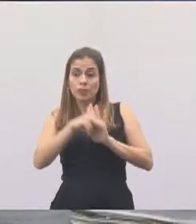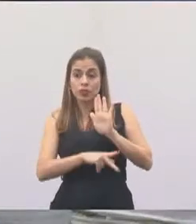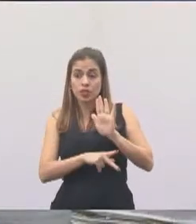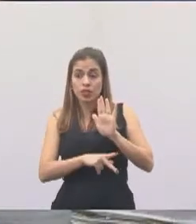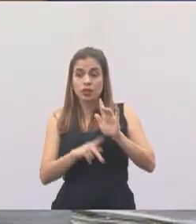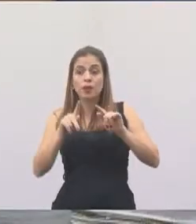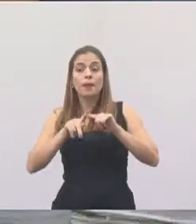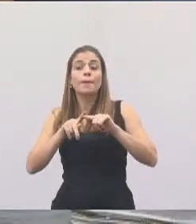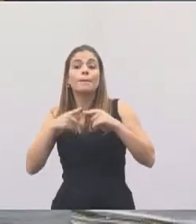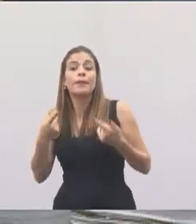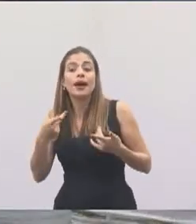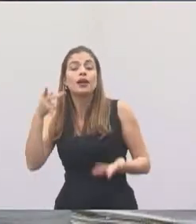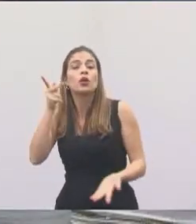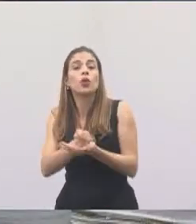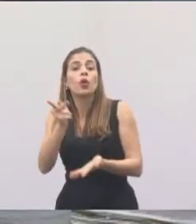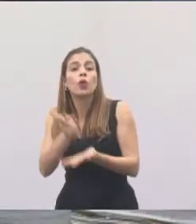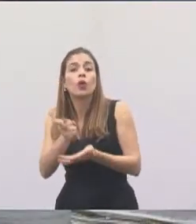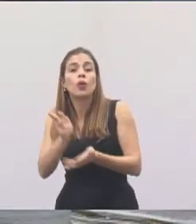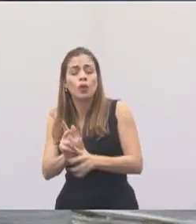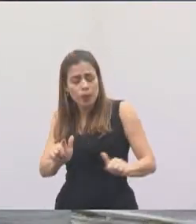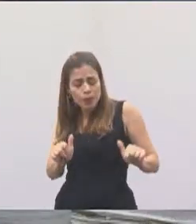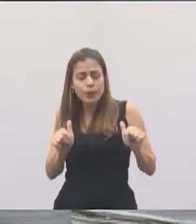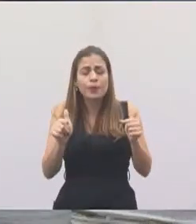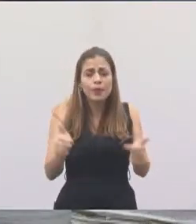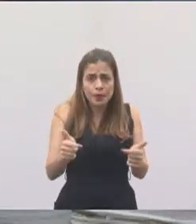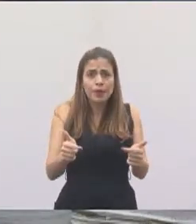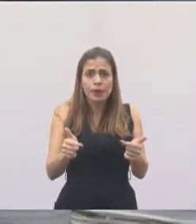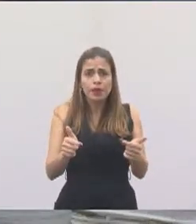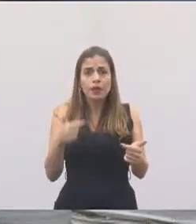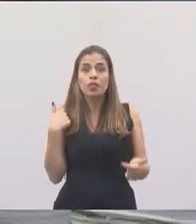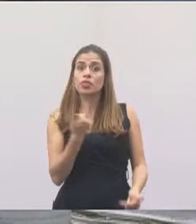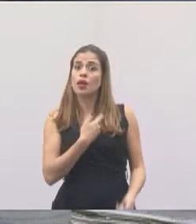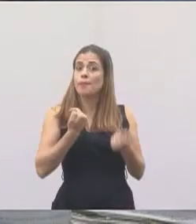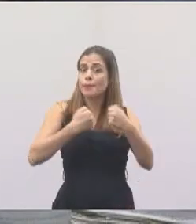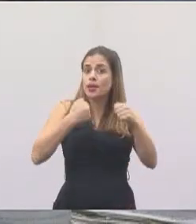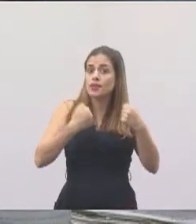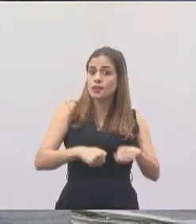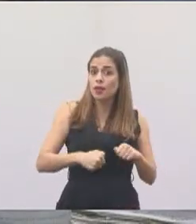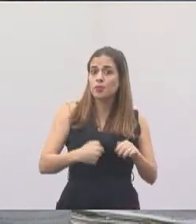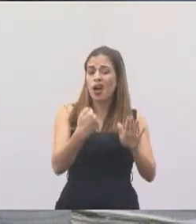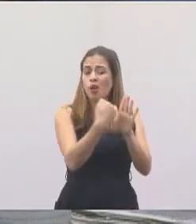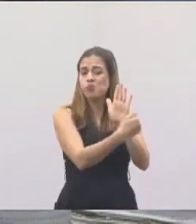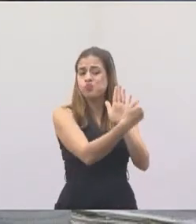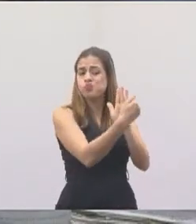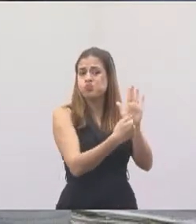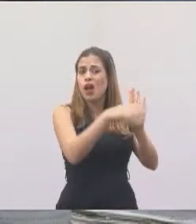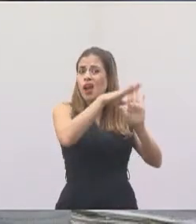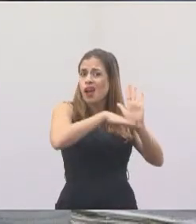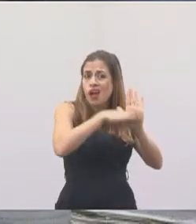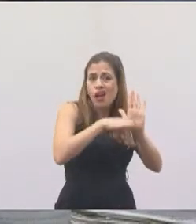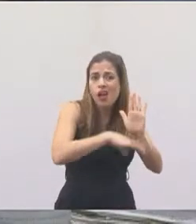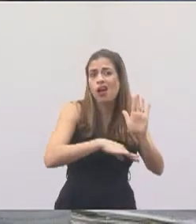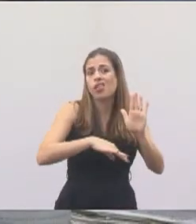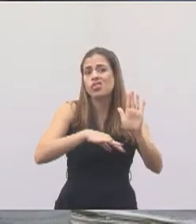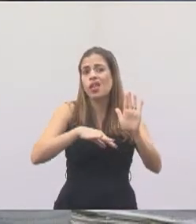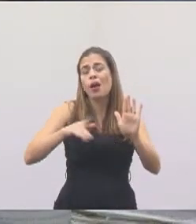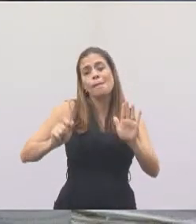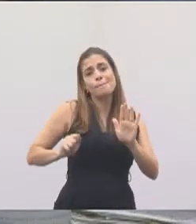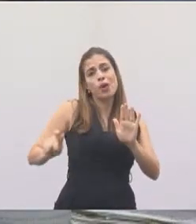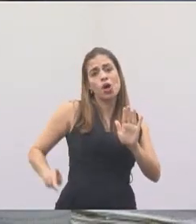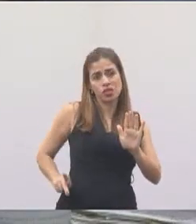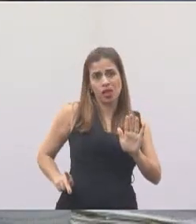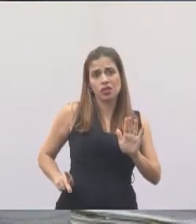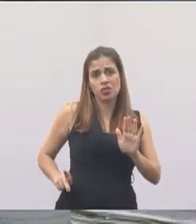projeto, mas vou continuar a minha luta aqui, de que a gente precisa retirar a contribuição dos